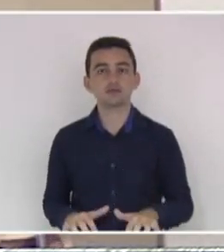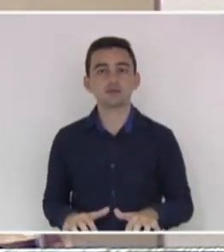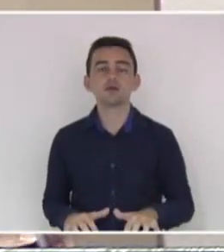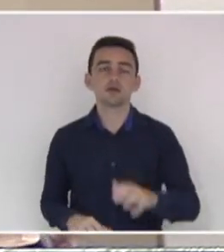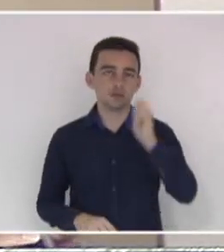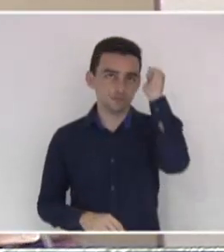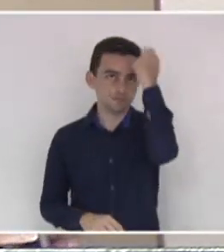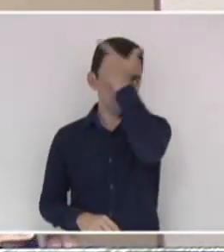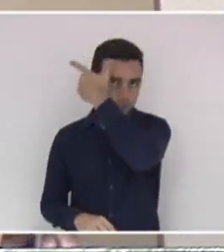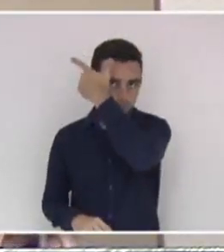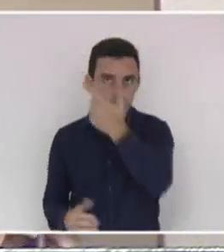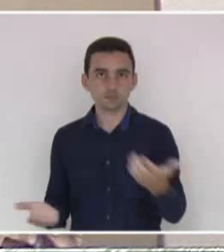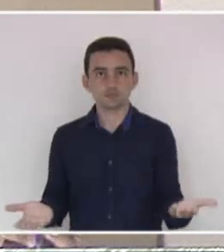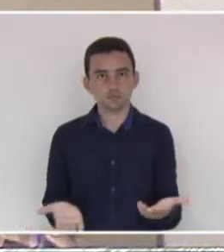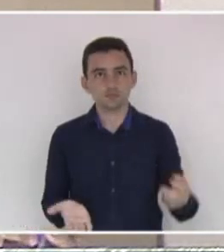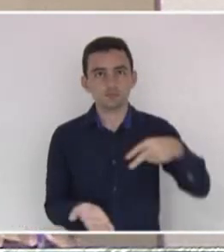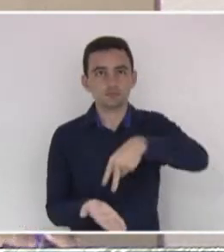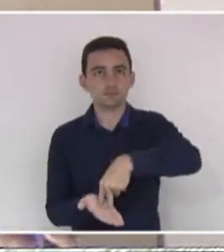breves comunicações,